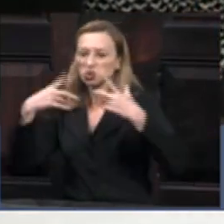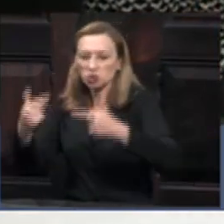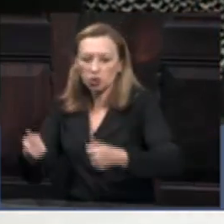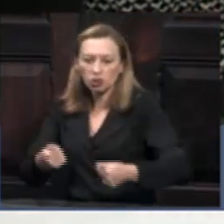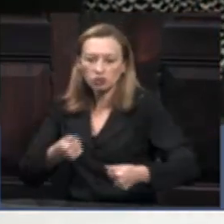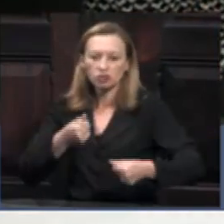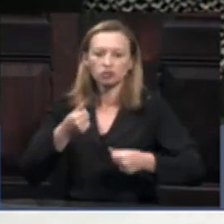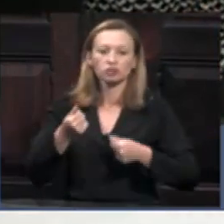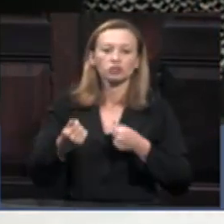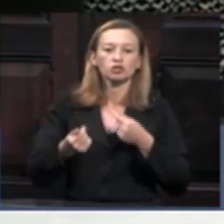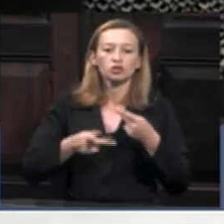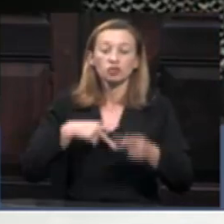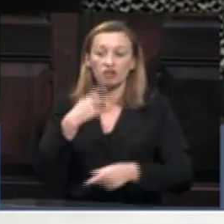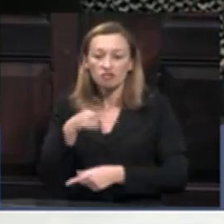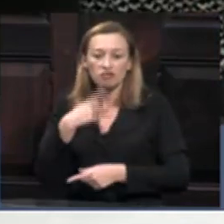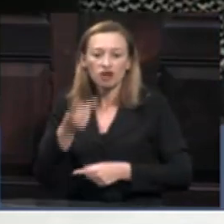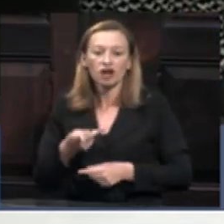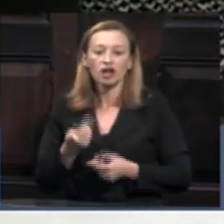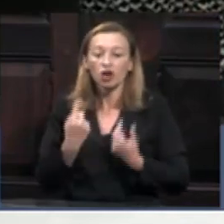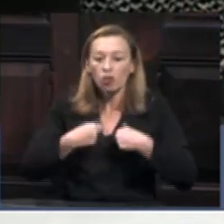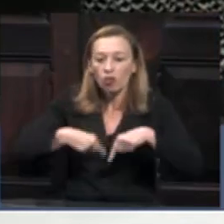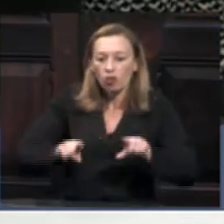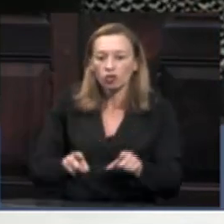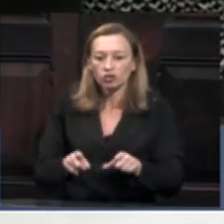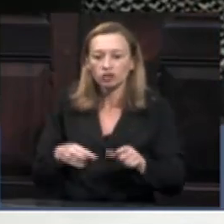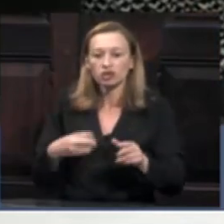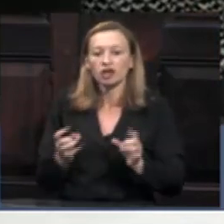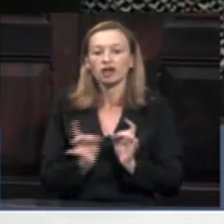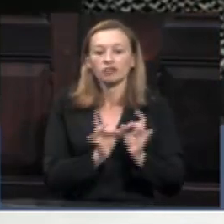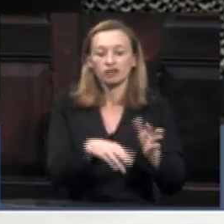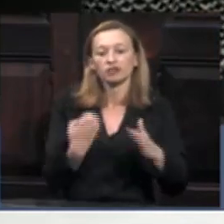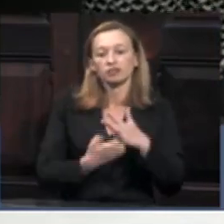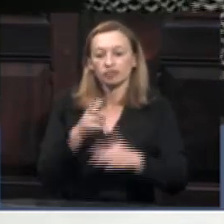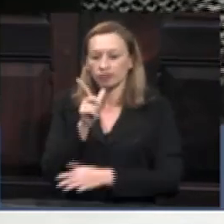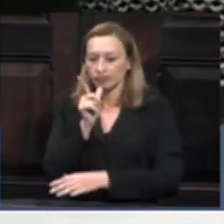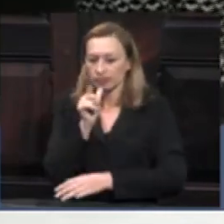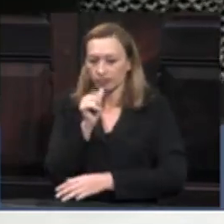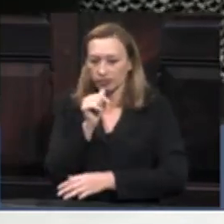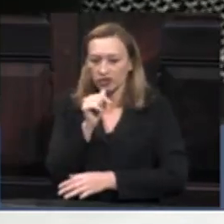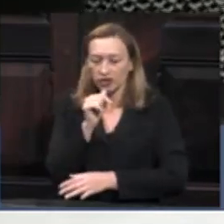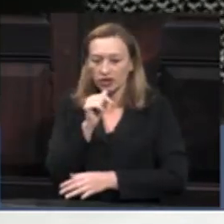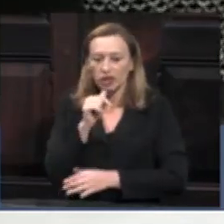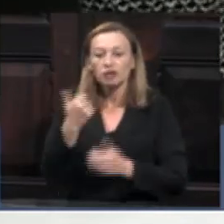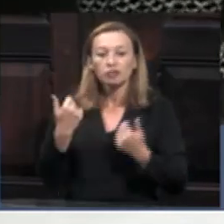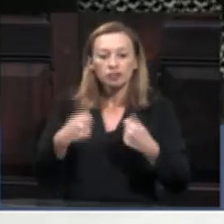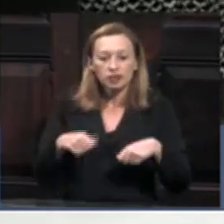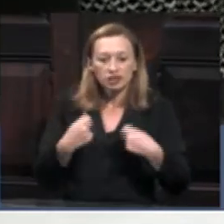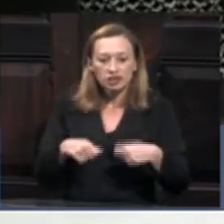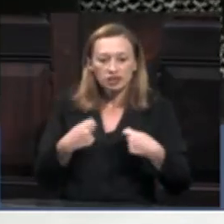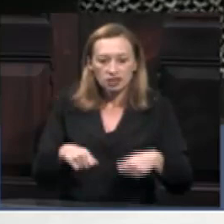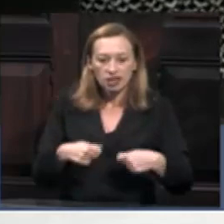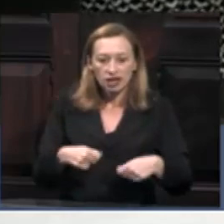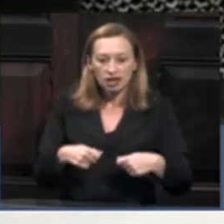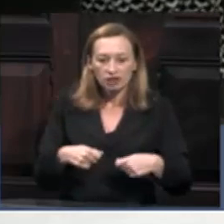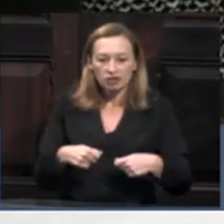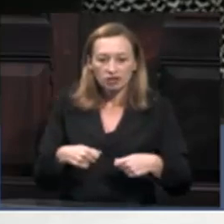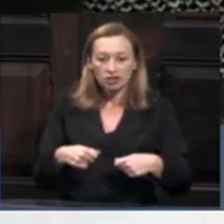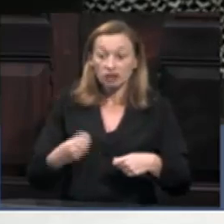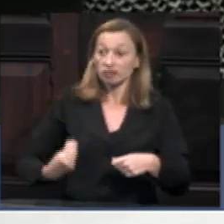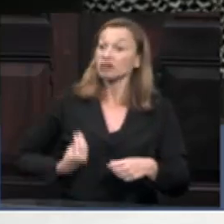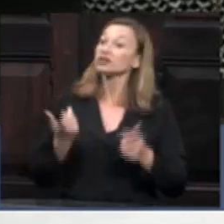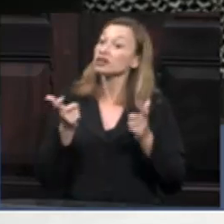discurso contra a venda da SEDAI, deveria estar do lado dessa